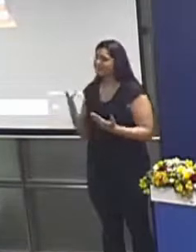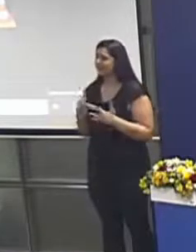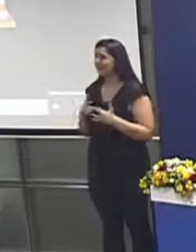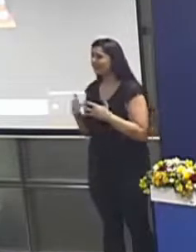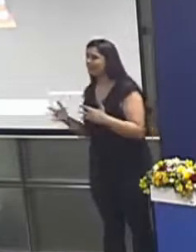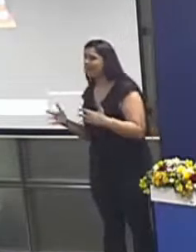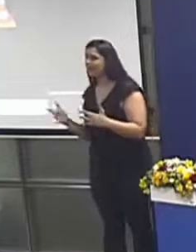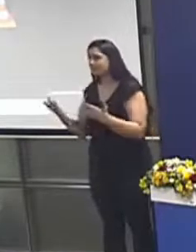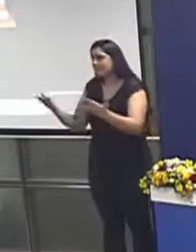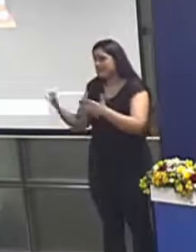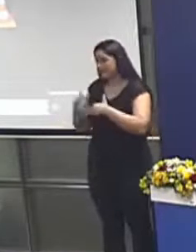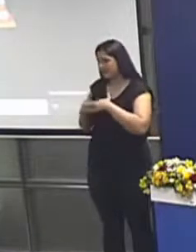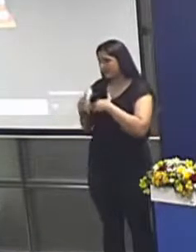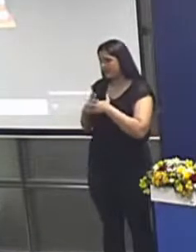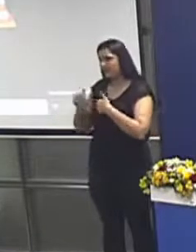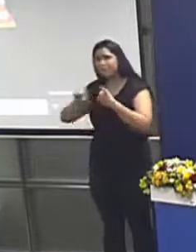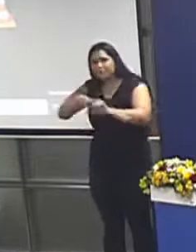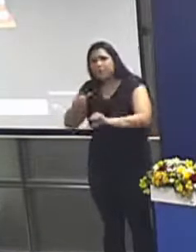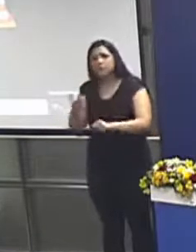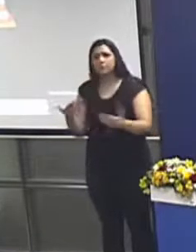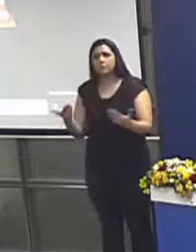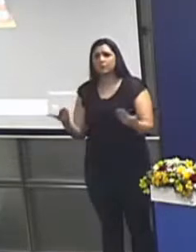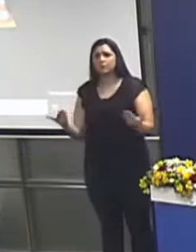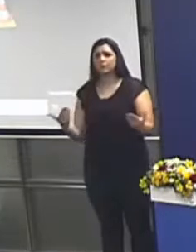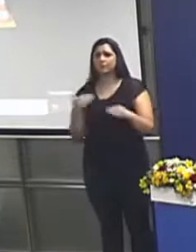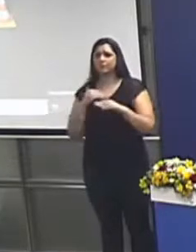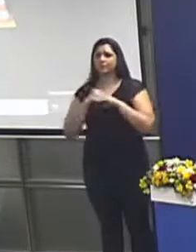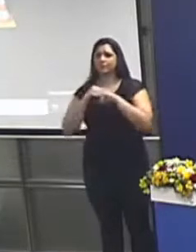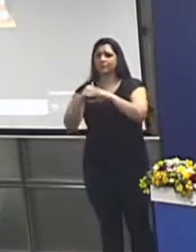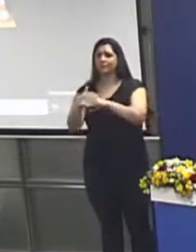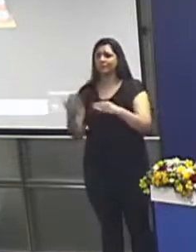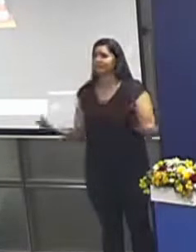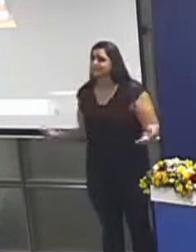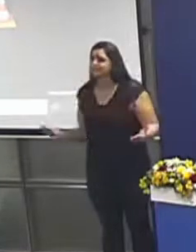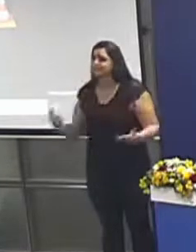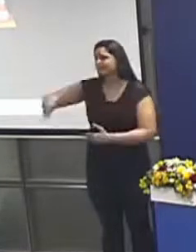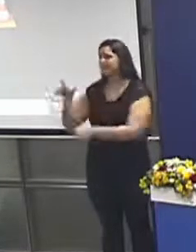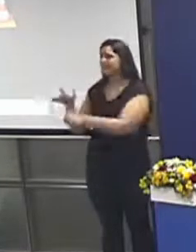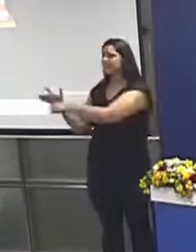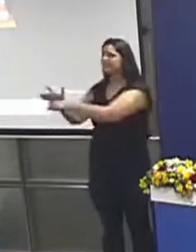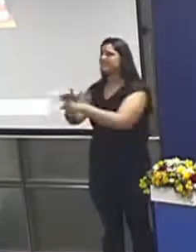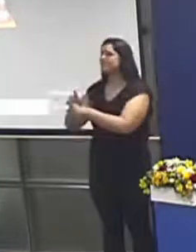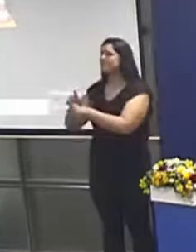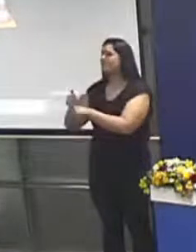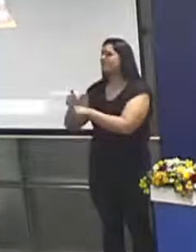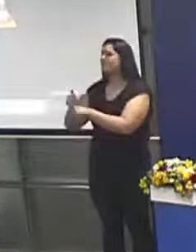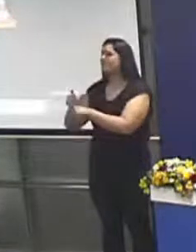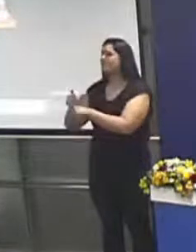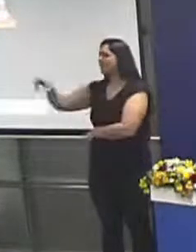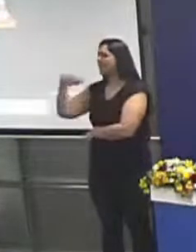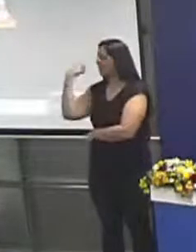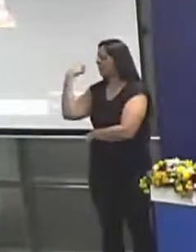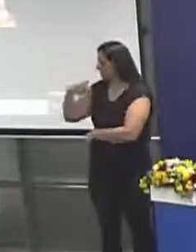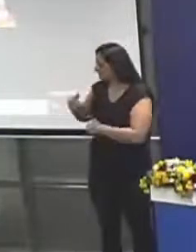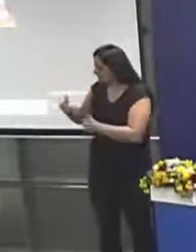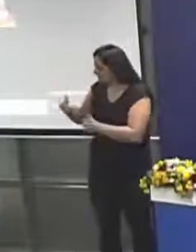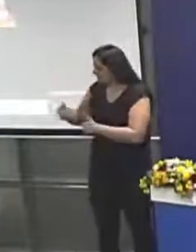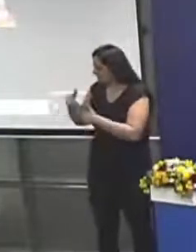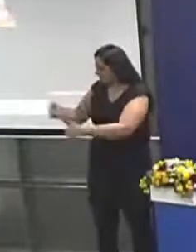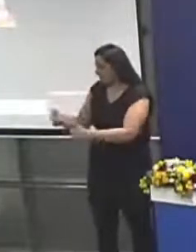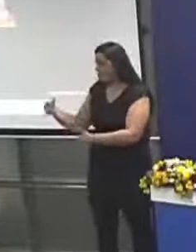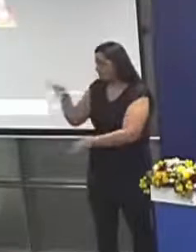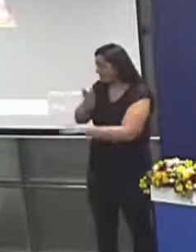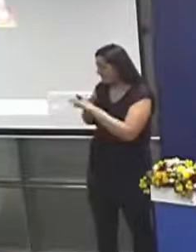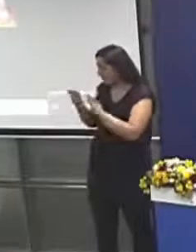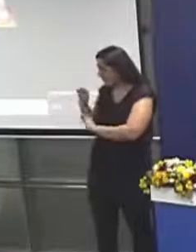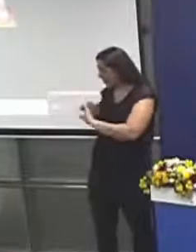mas vai ficar na caridade ou mudar esse padrão? Tem gente se fudendo de bike ou a pé, 15 horas por dia, por um